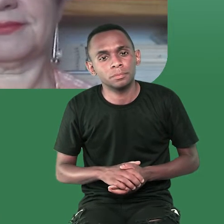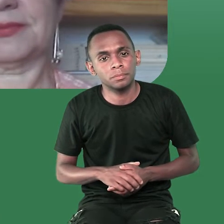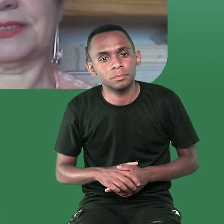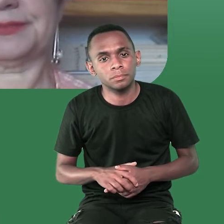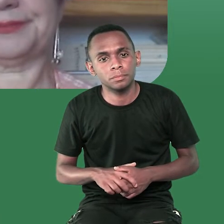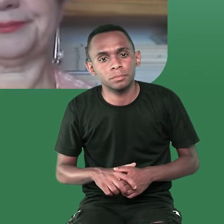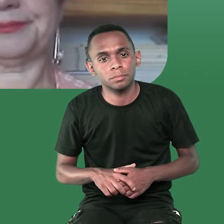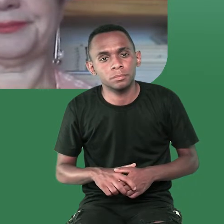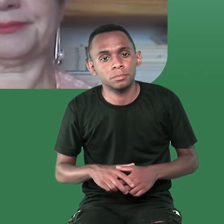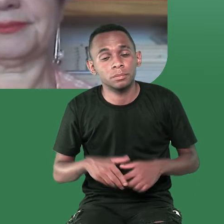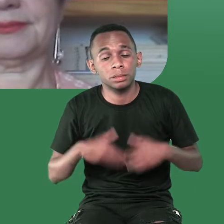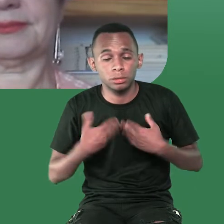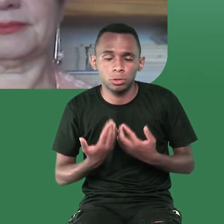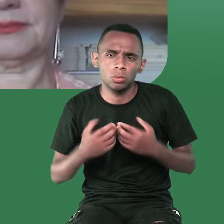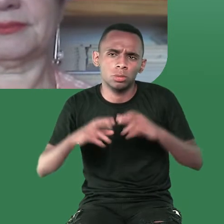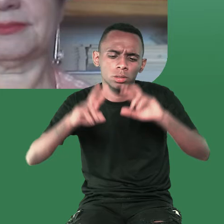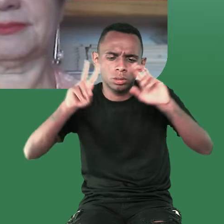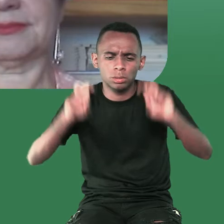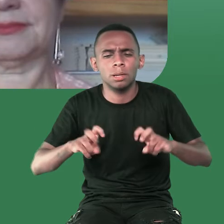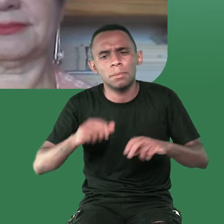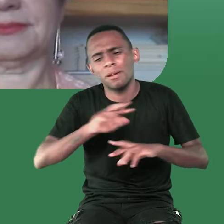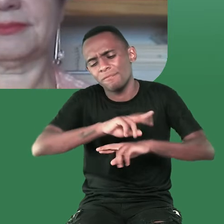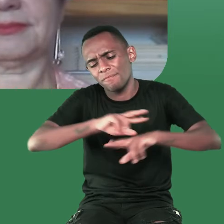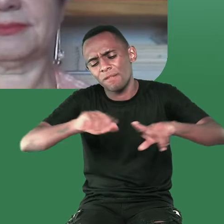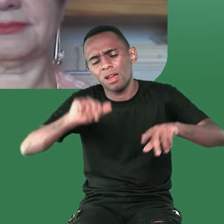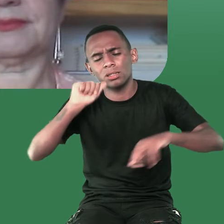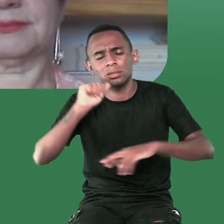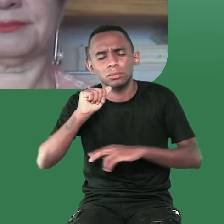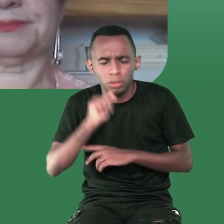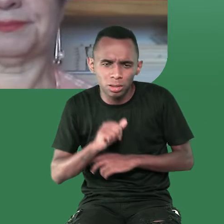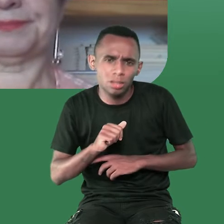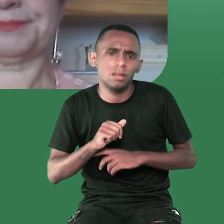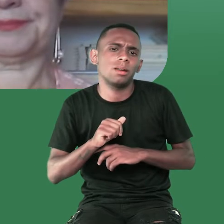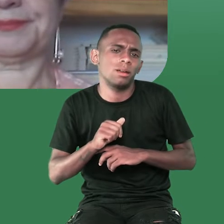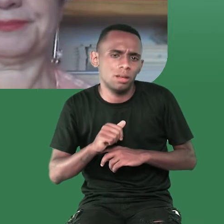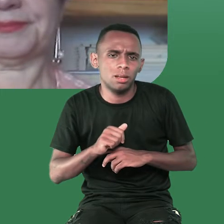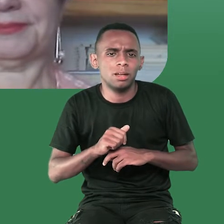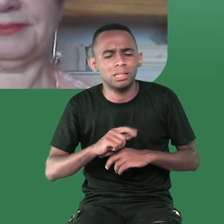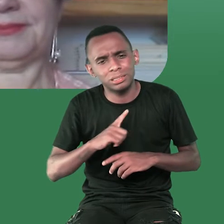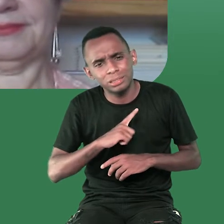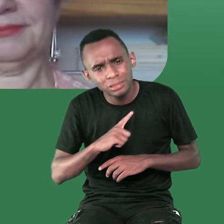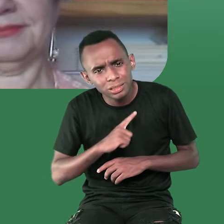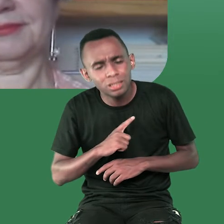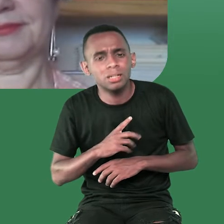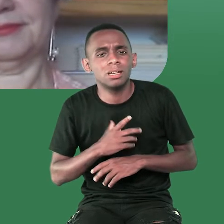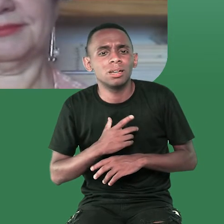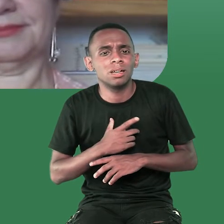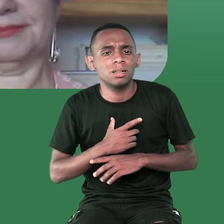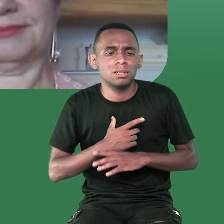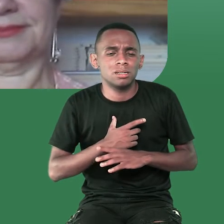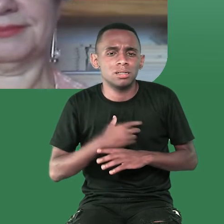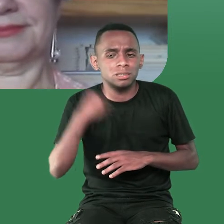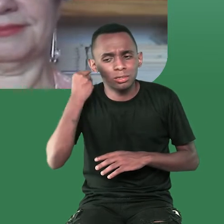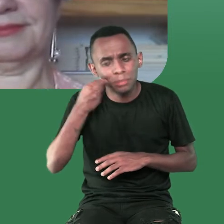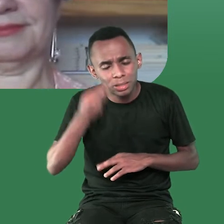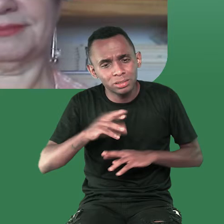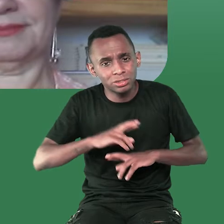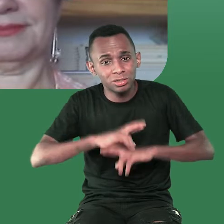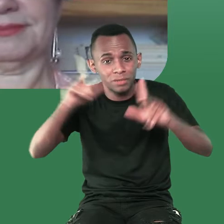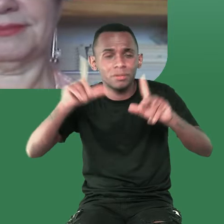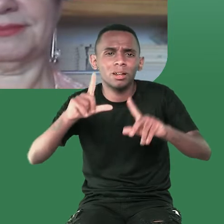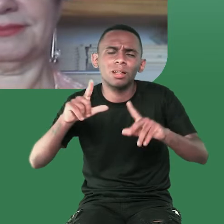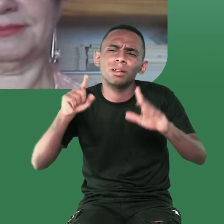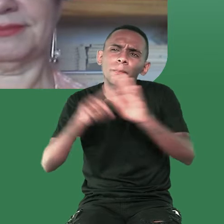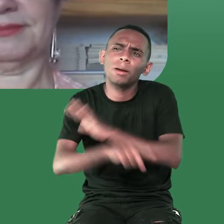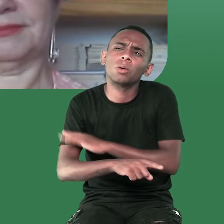E mesmo se tratando de várias mulheres com várias situações, várias trajetórias, teve algum